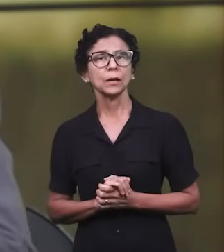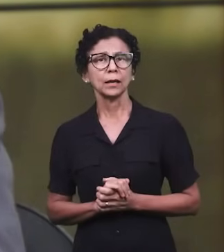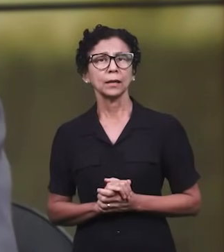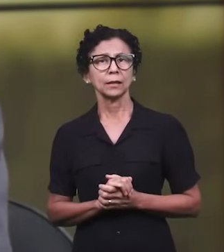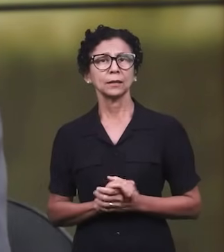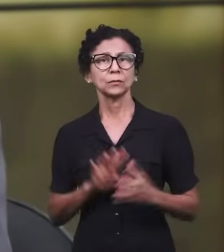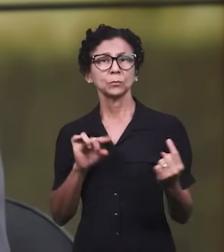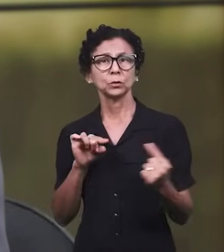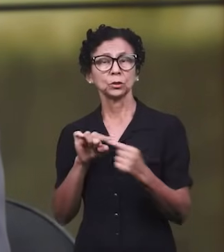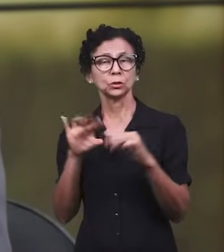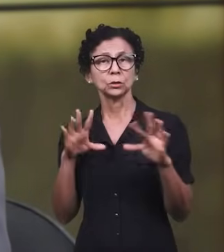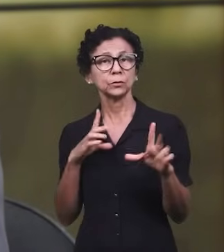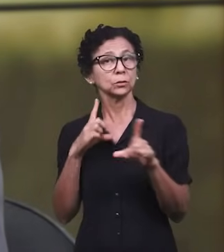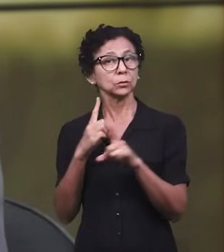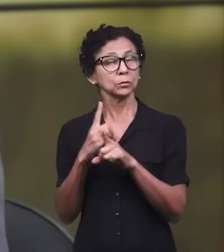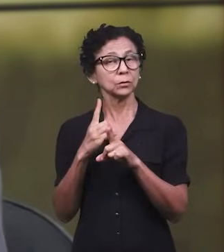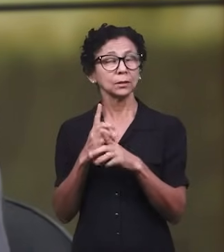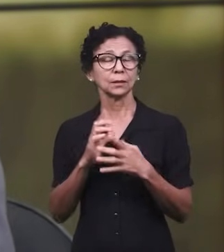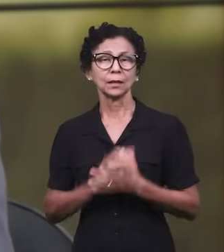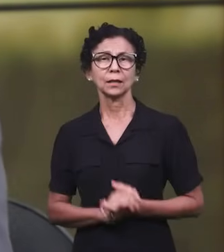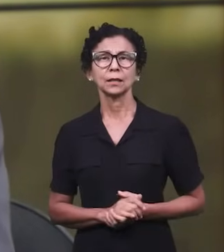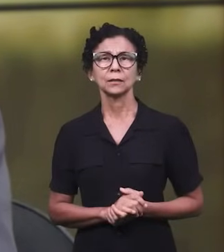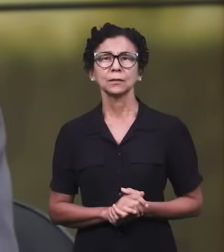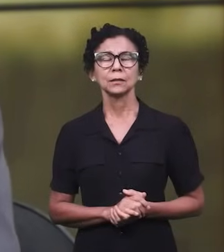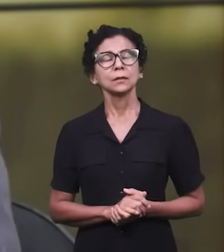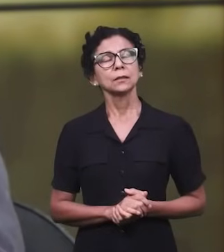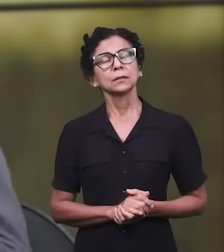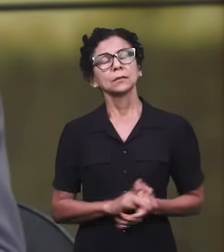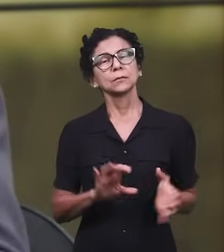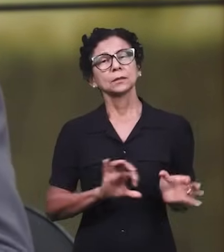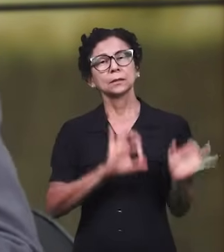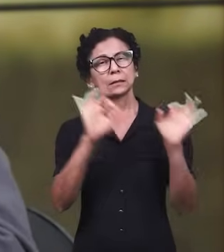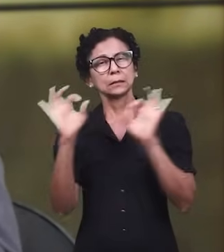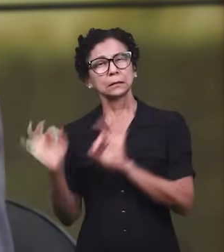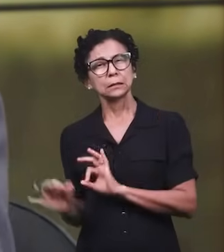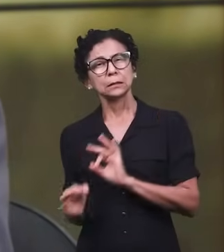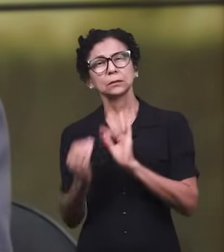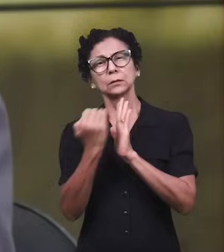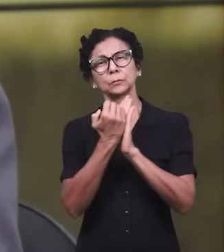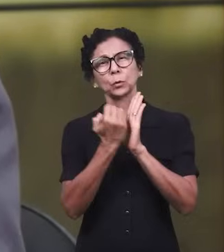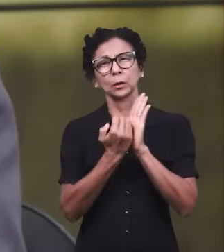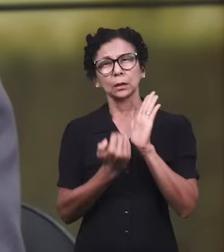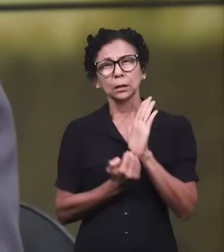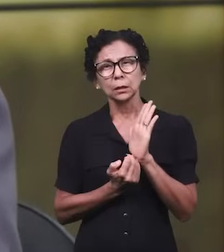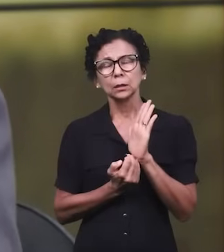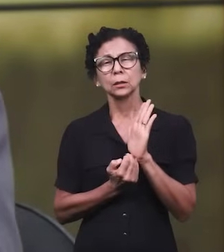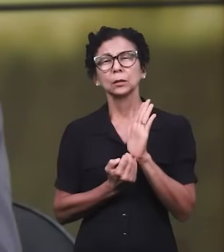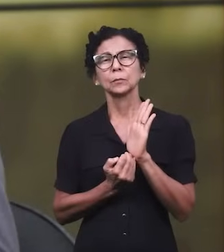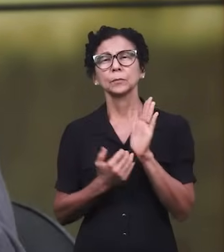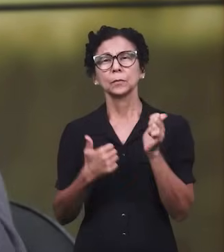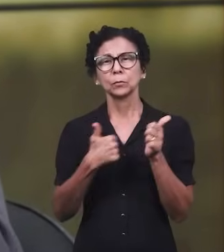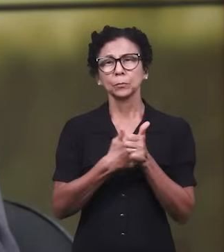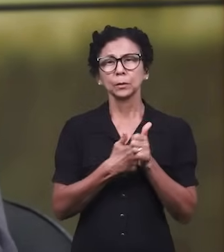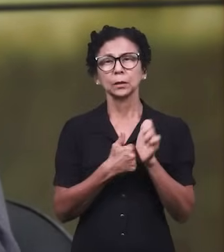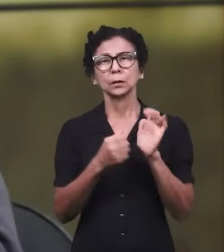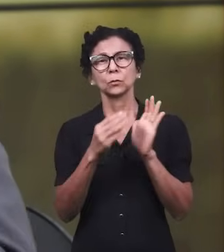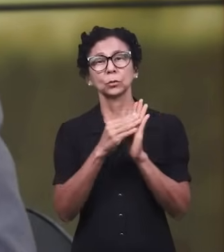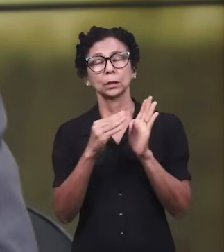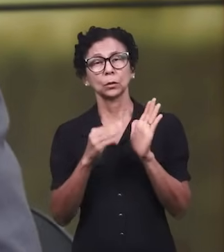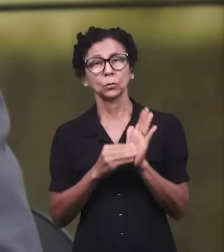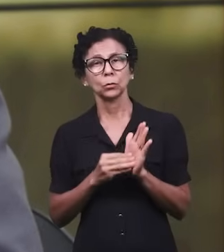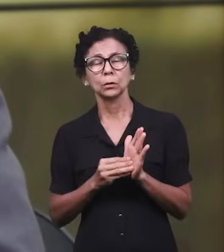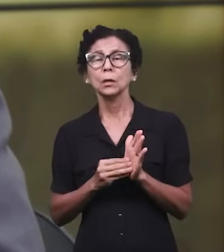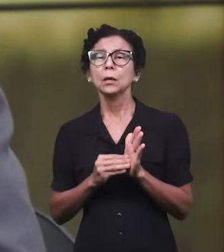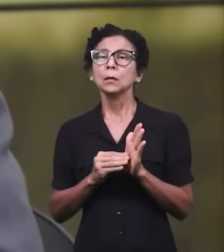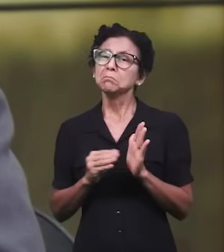você aí na sua casa, você que participa desse programa, você que assiste, você que acompanha os nossos conteúdos, seja pelo canal da Igreja